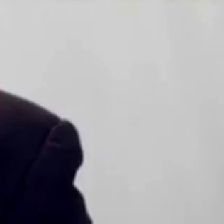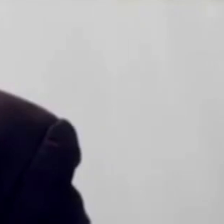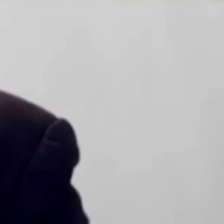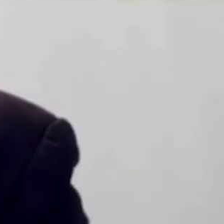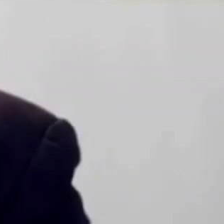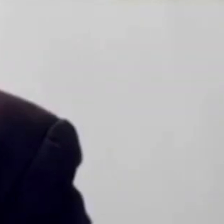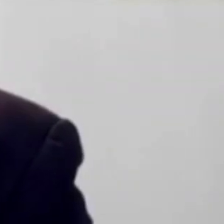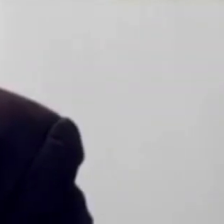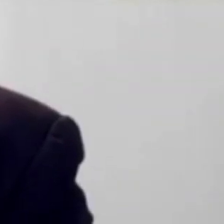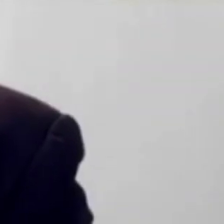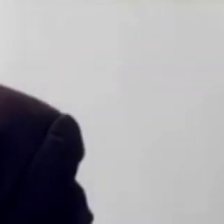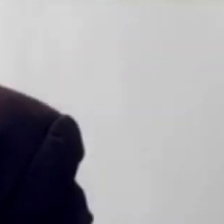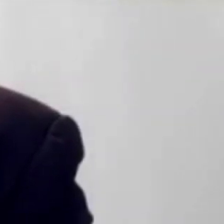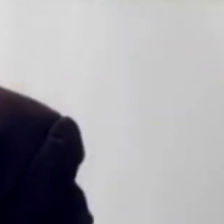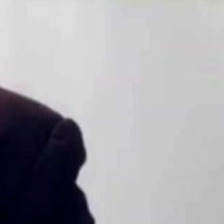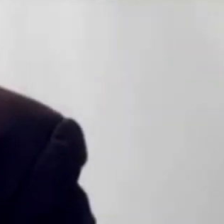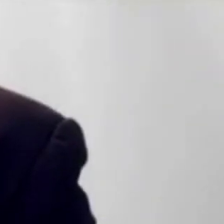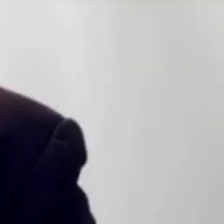meus colegas.